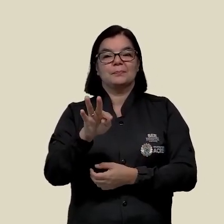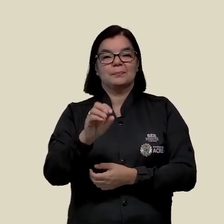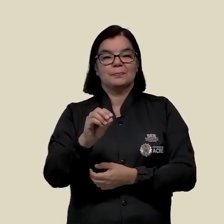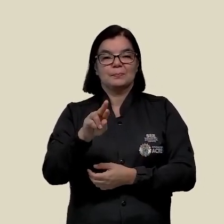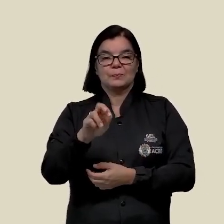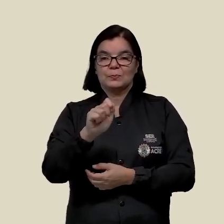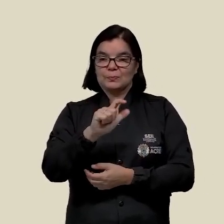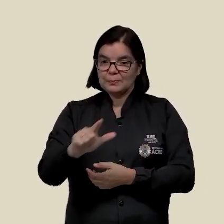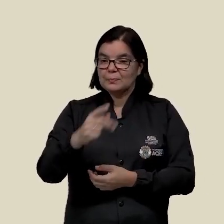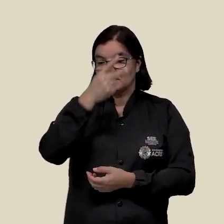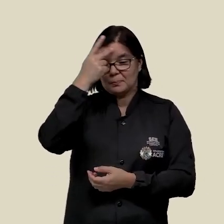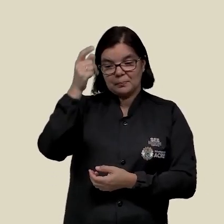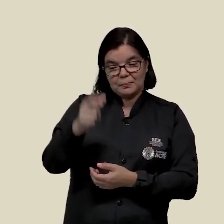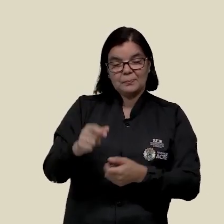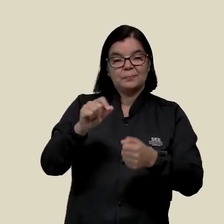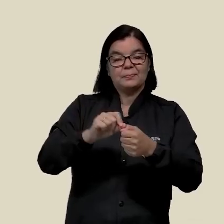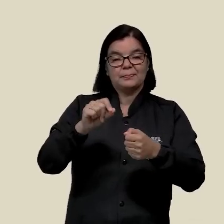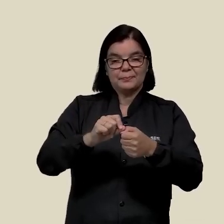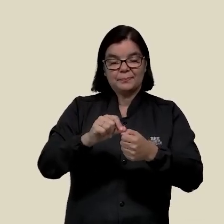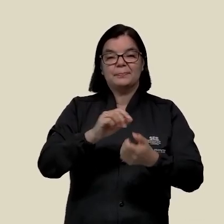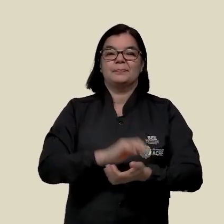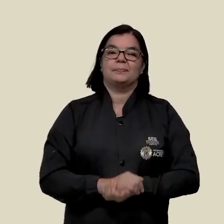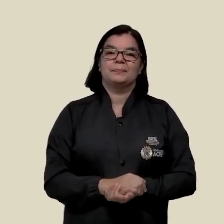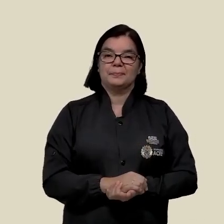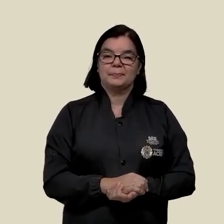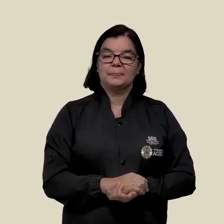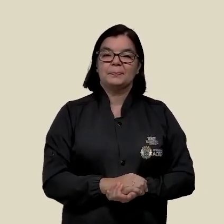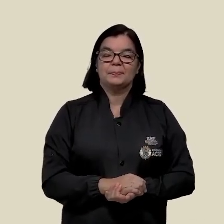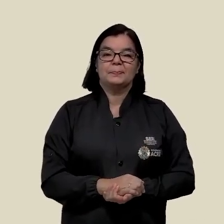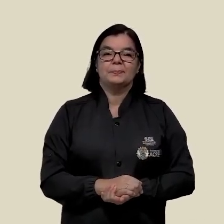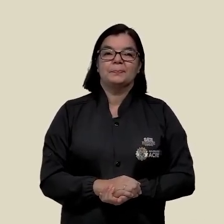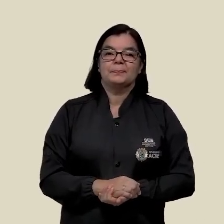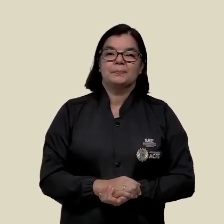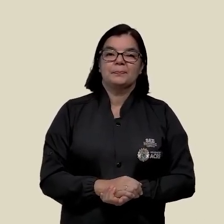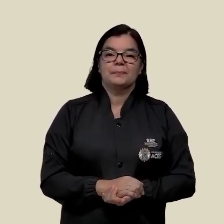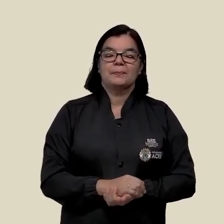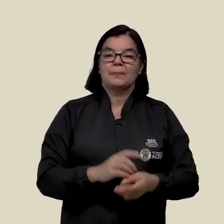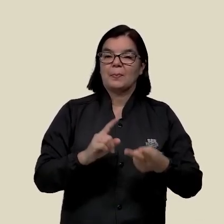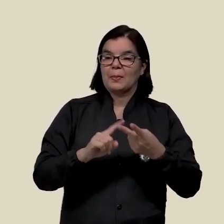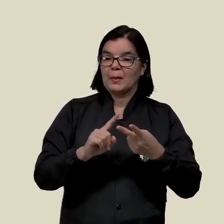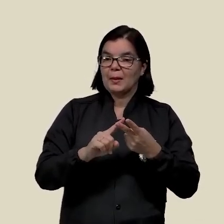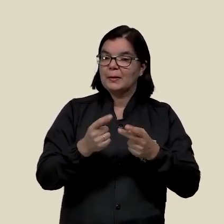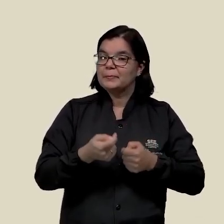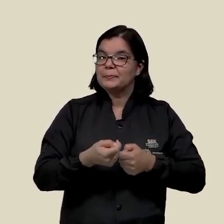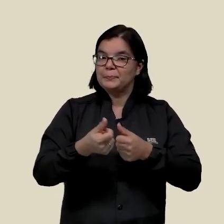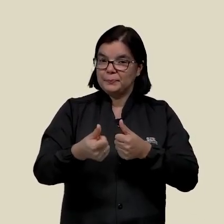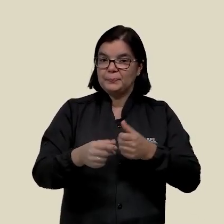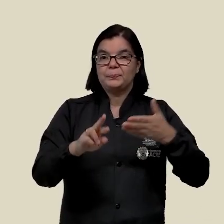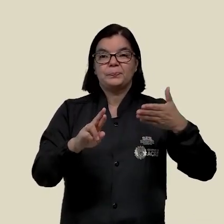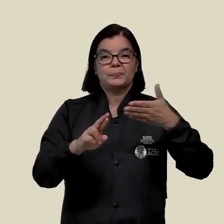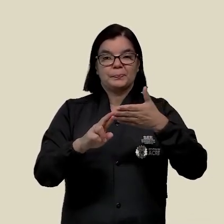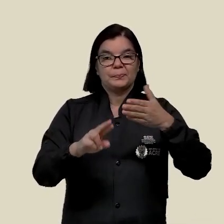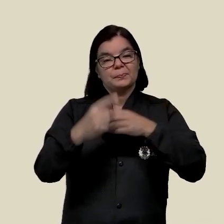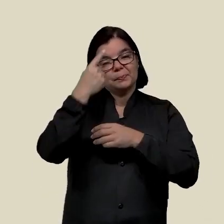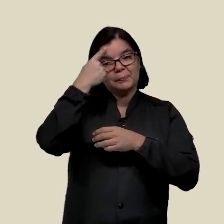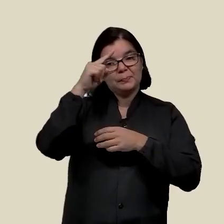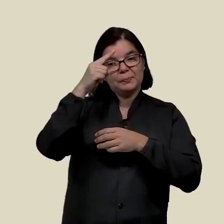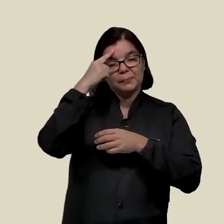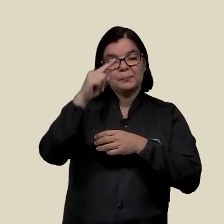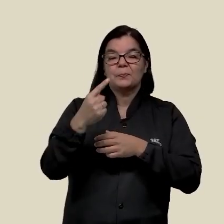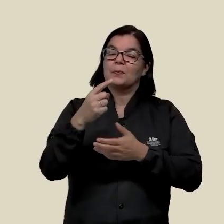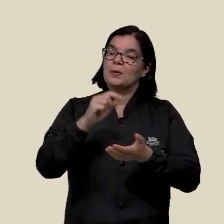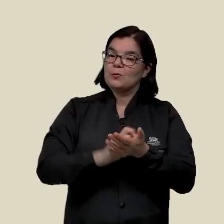autoral, né? Então, é autoral a palavra que a gente procurava. A dica 2, refere-se à criação de